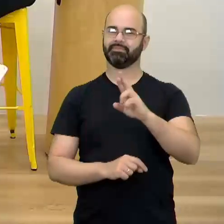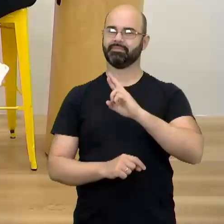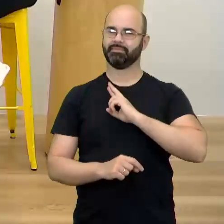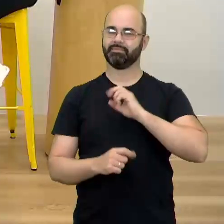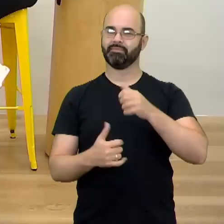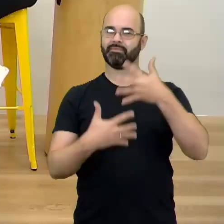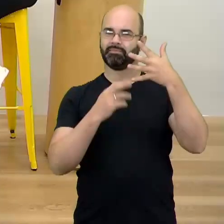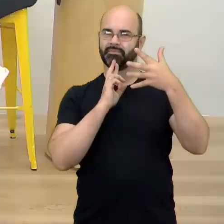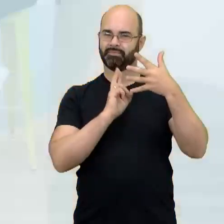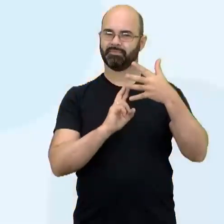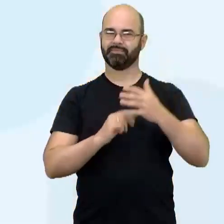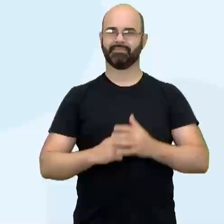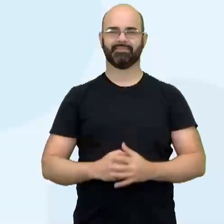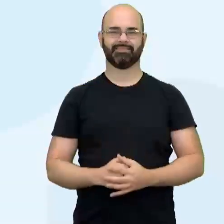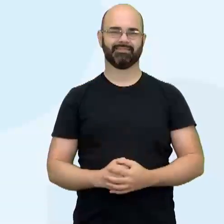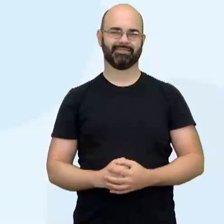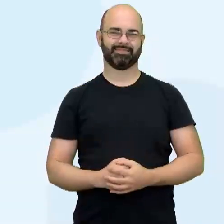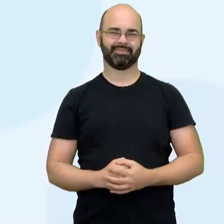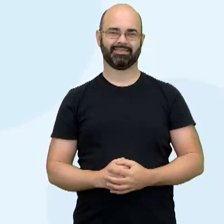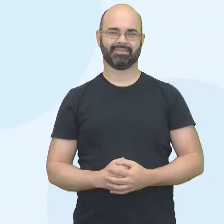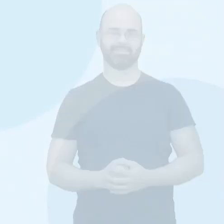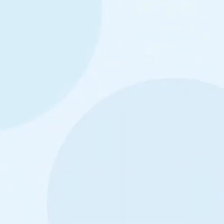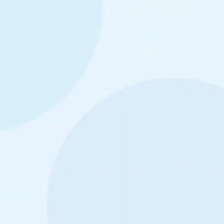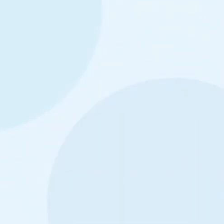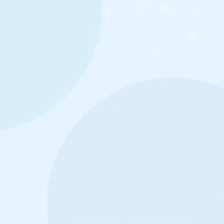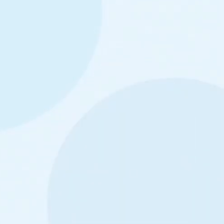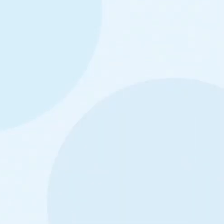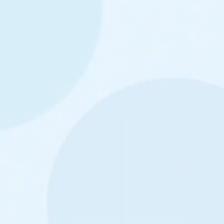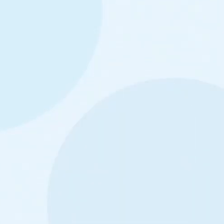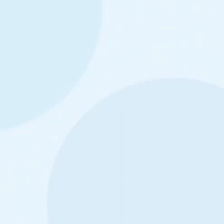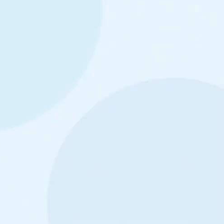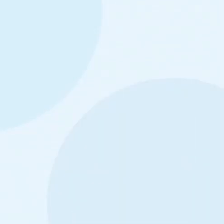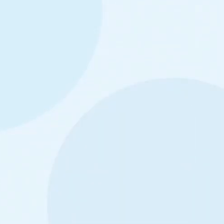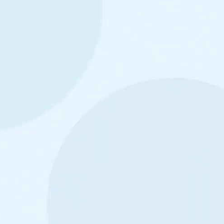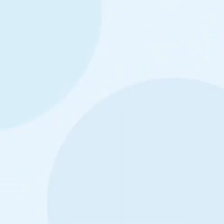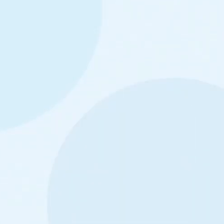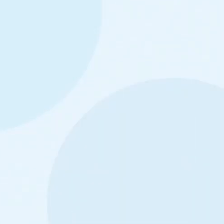vai acertar todo mundo.